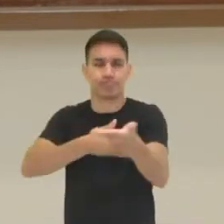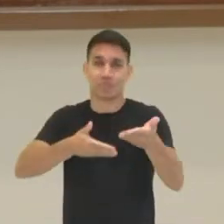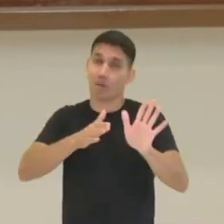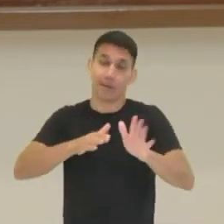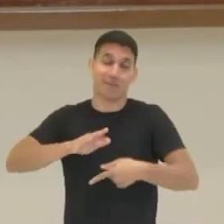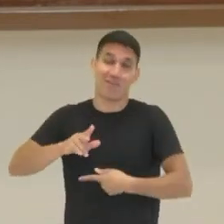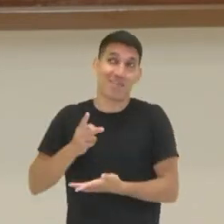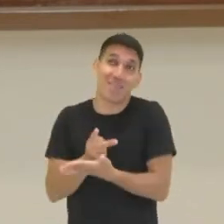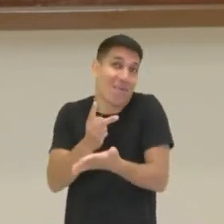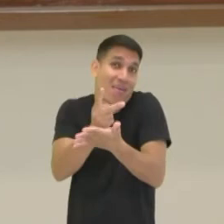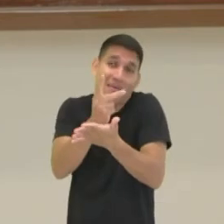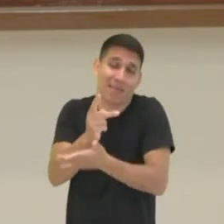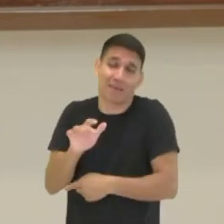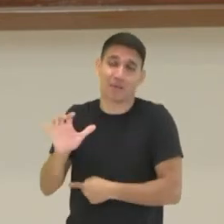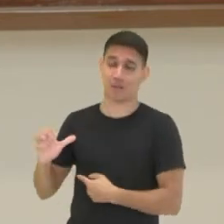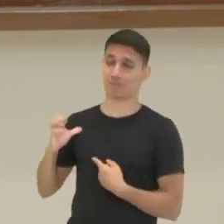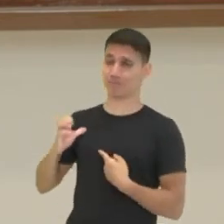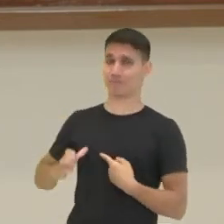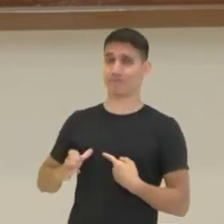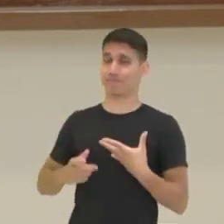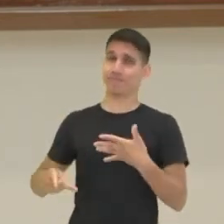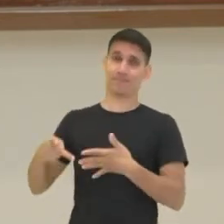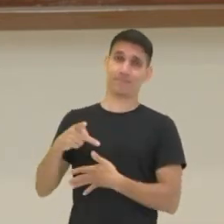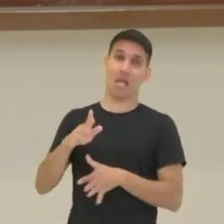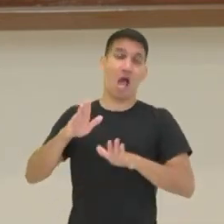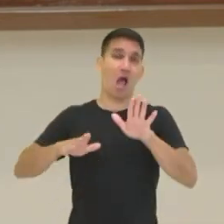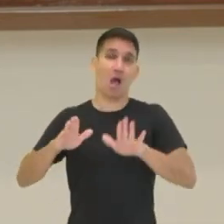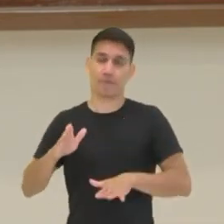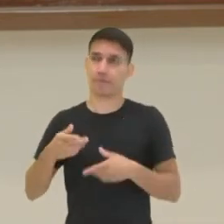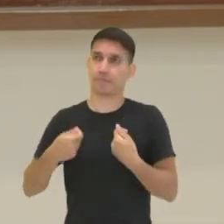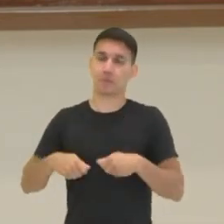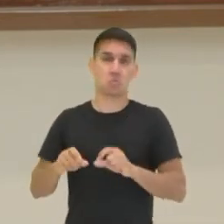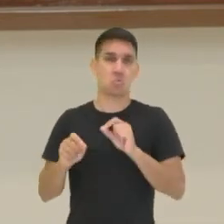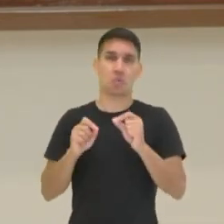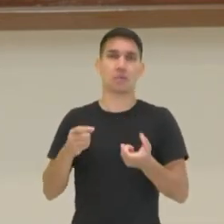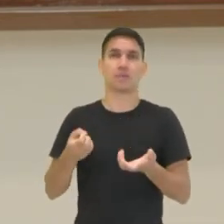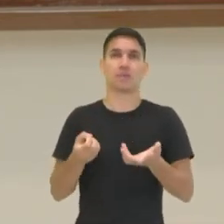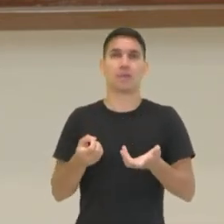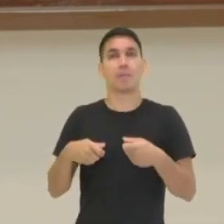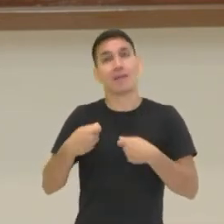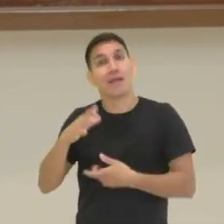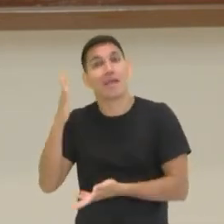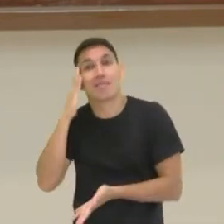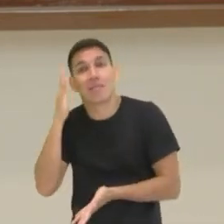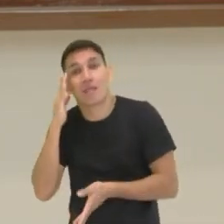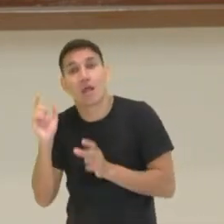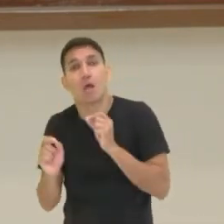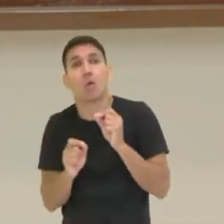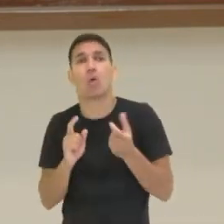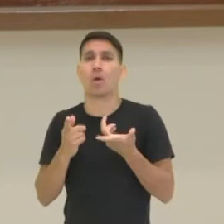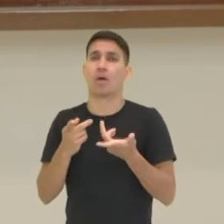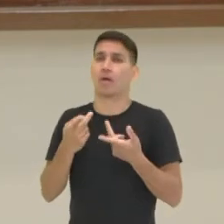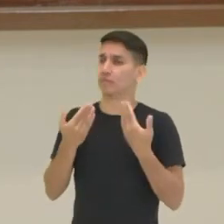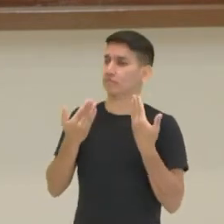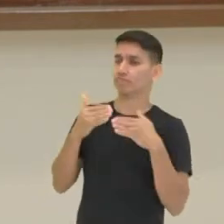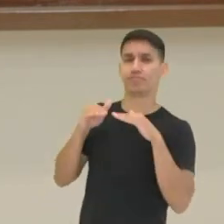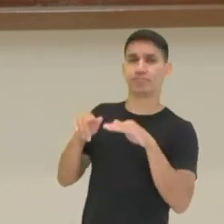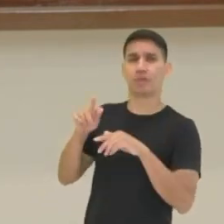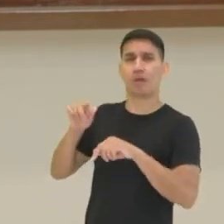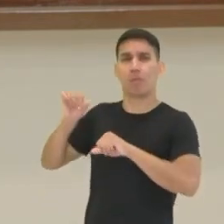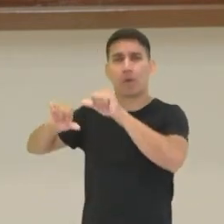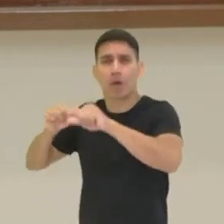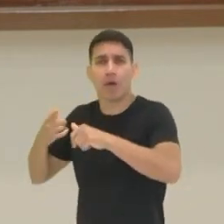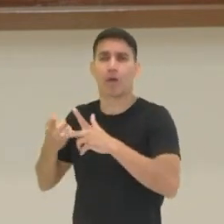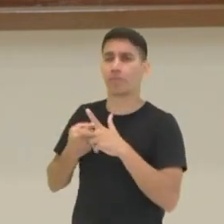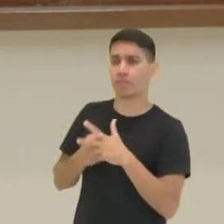sempre prepondera a ética e o bom senso. Às vezes é necessário que se criem leis para fazer valer o direito das pessoas, nesse caso o direito